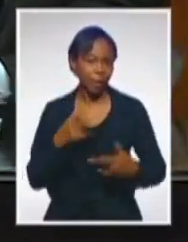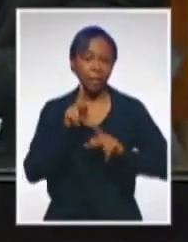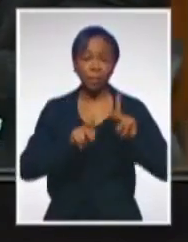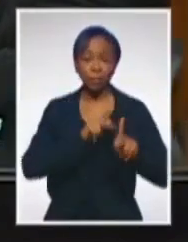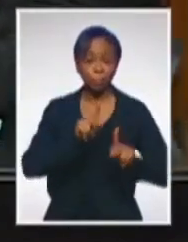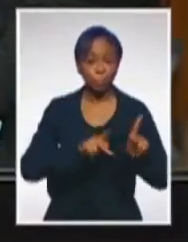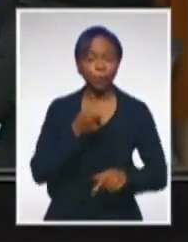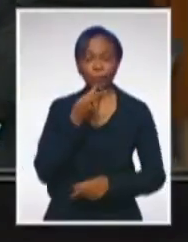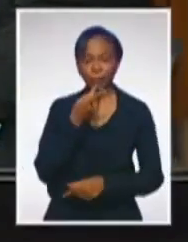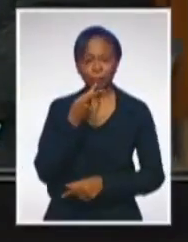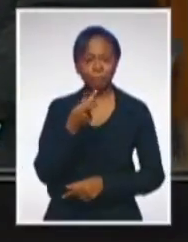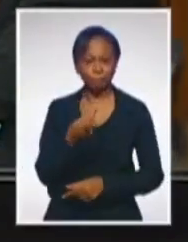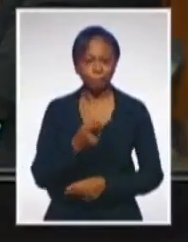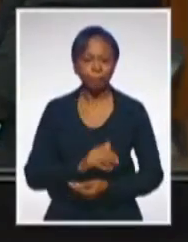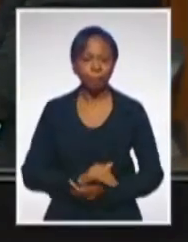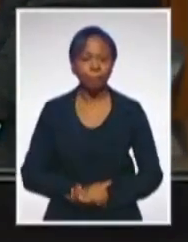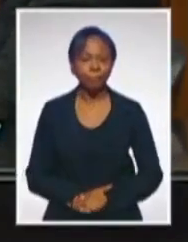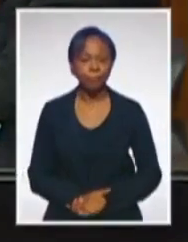Priscila.